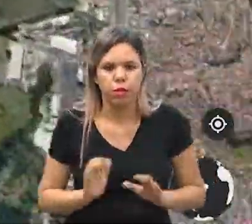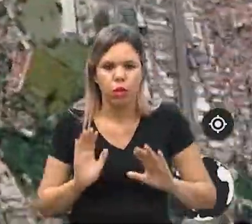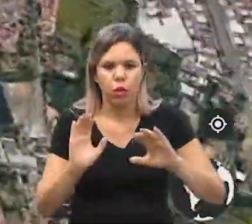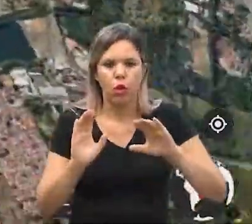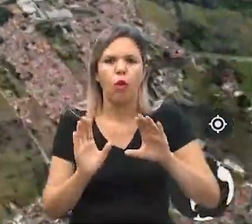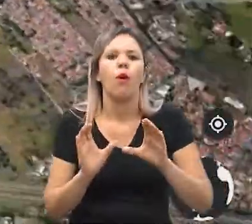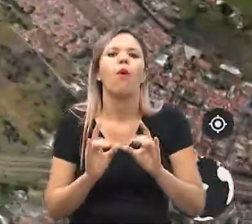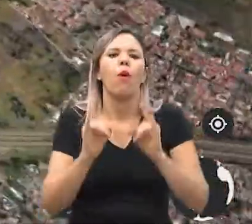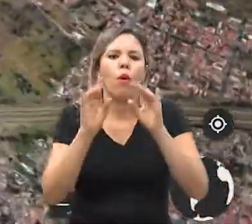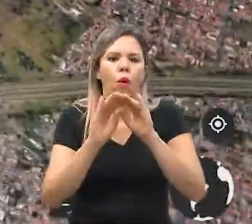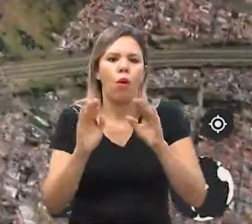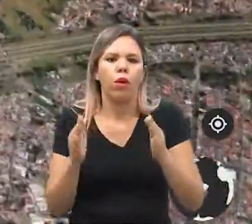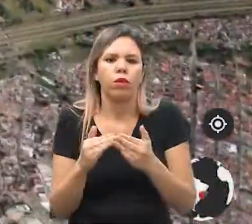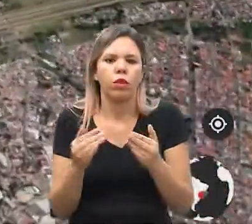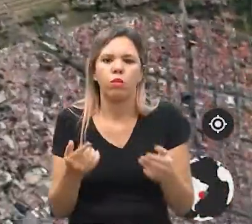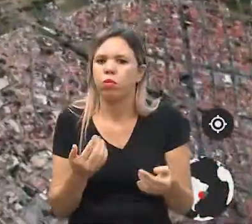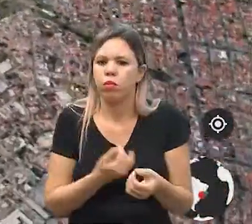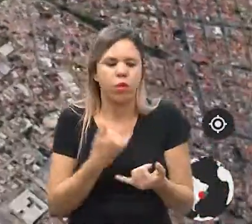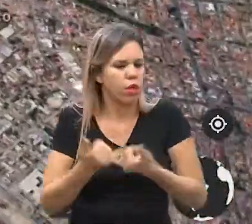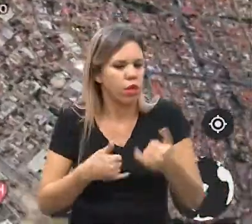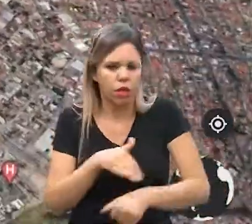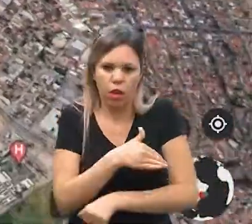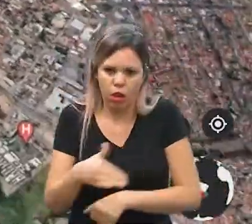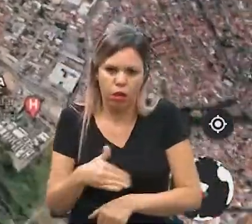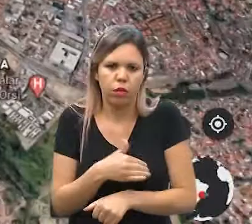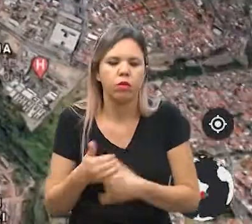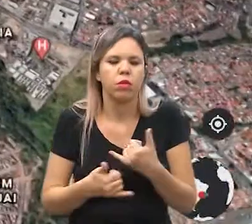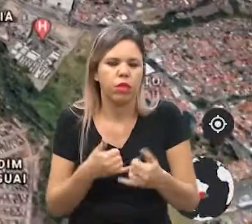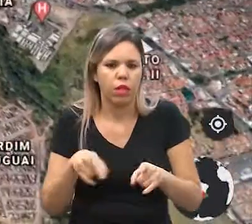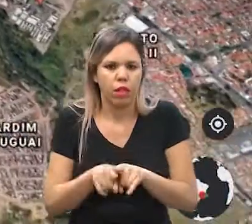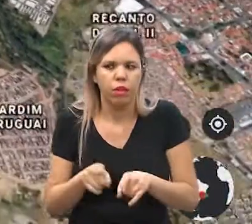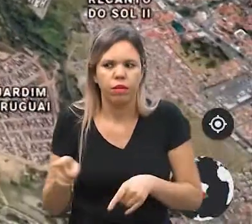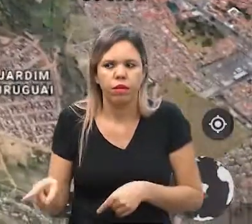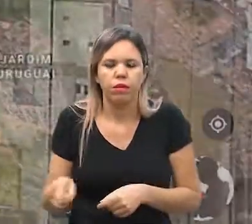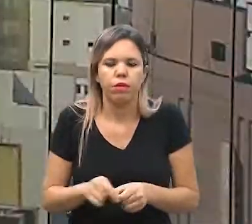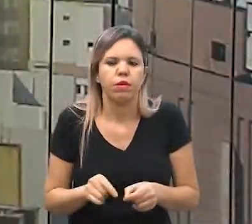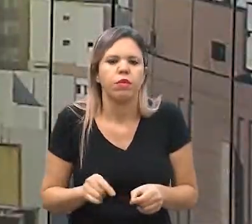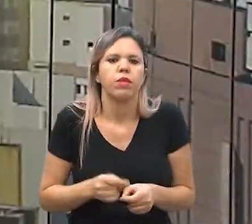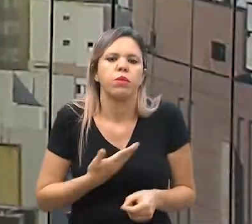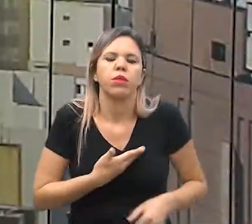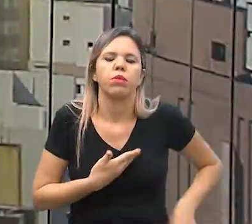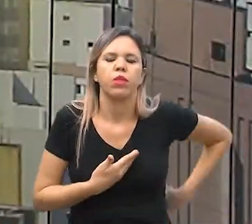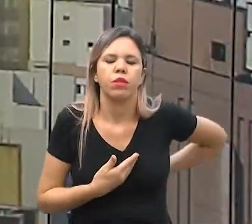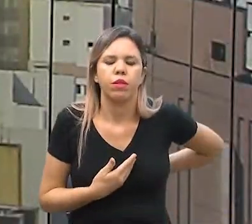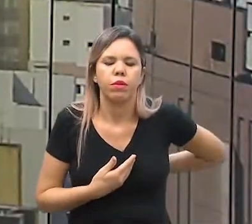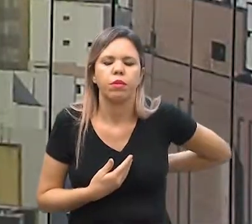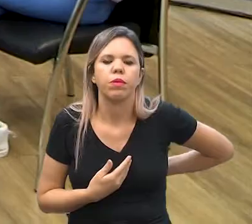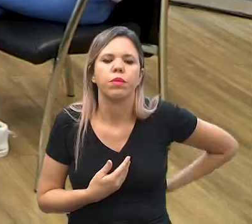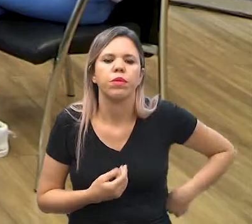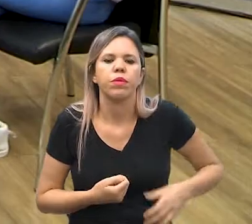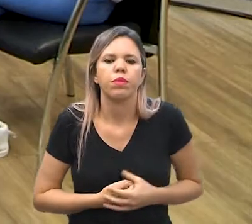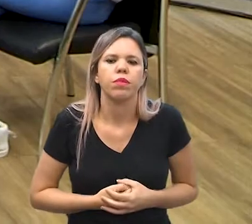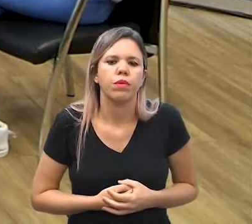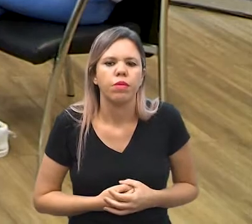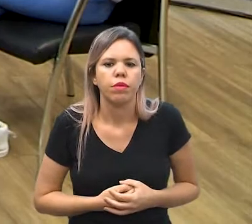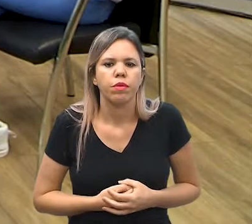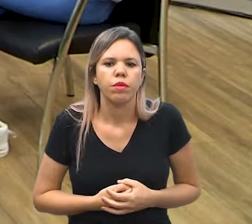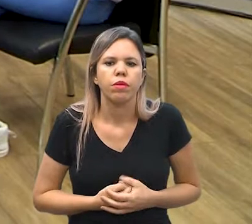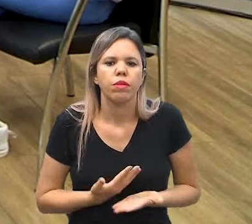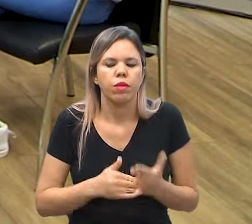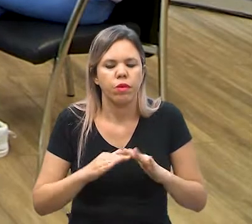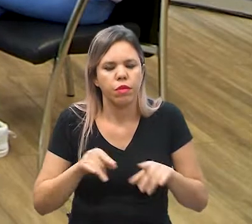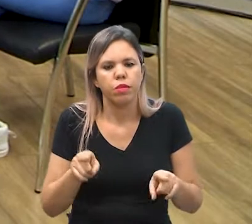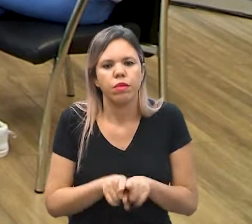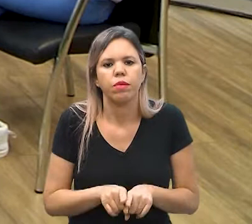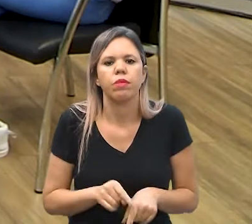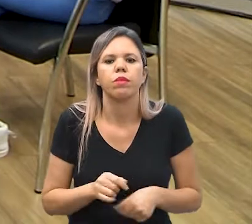condomínio. E aí não brinquei na rua, né? Brincava no condomínio ali com os meus amigos e tal. E muito na escola